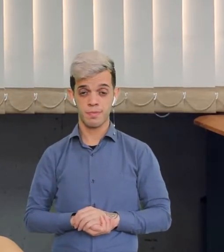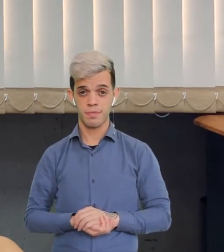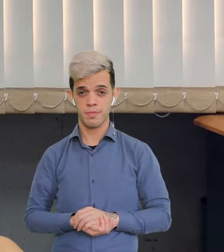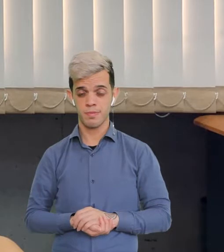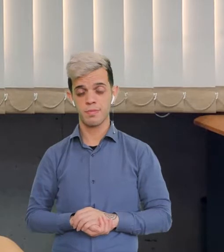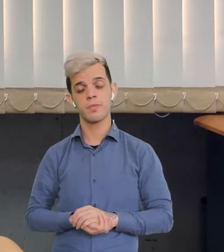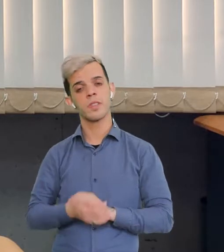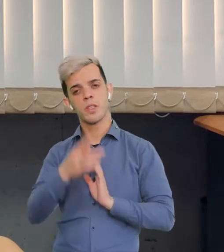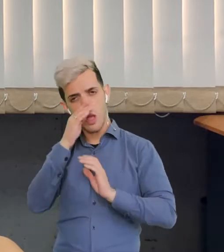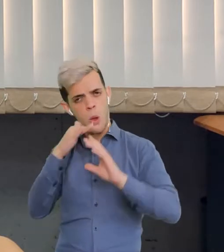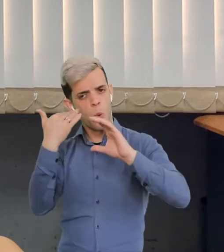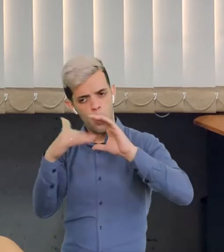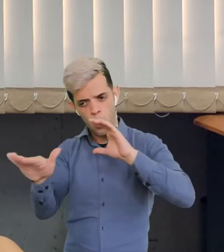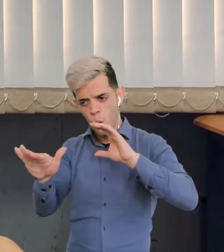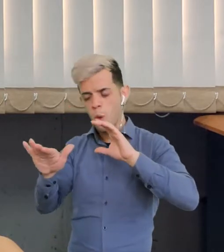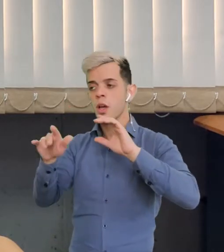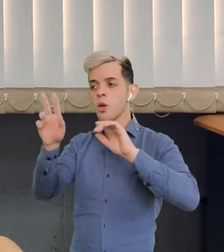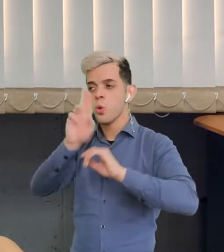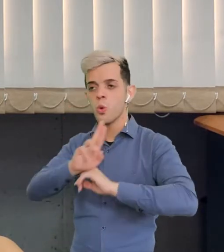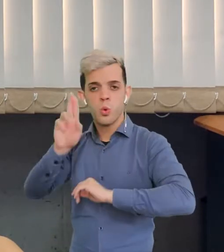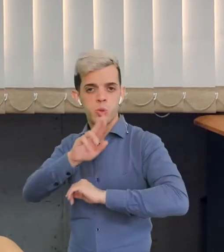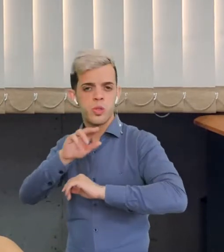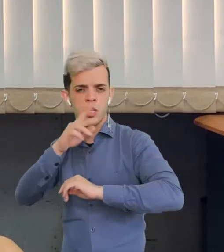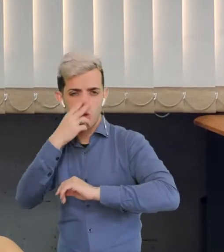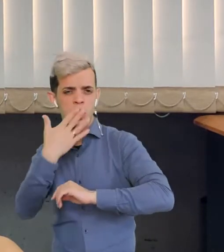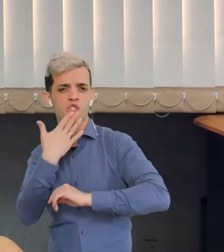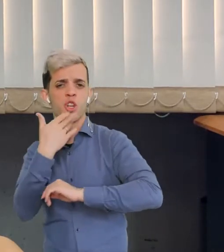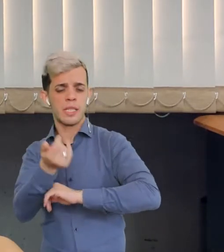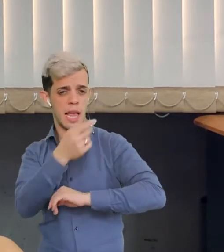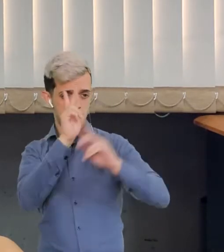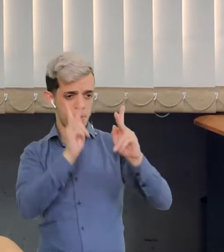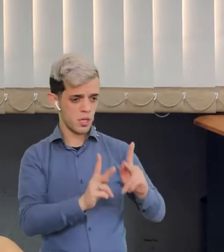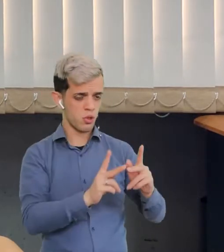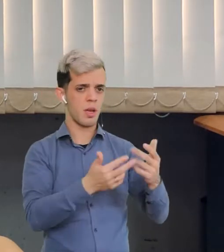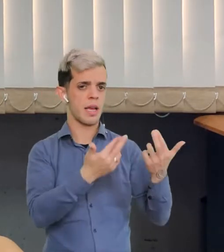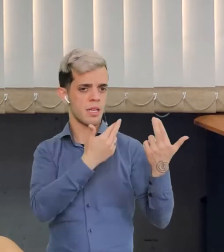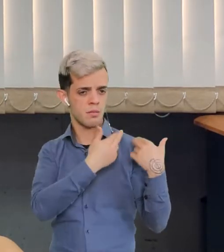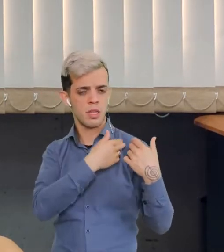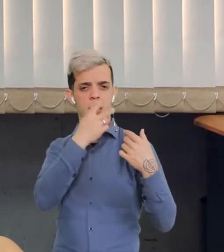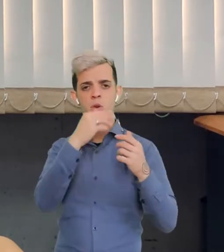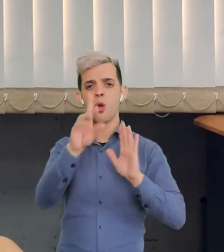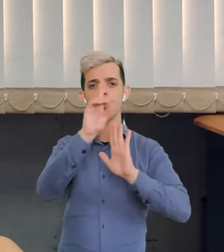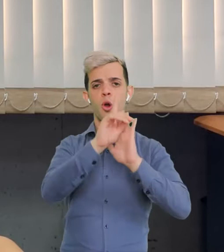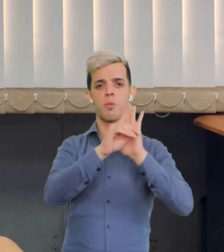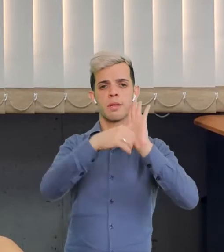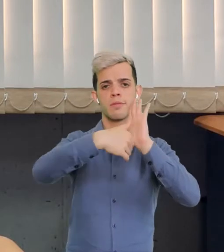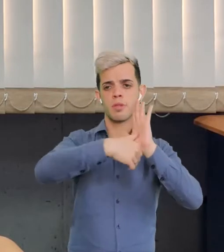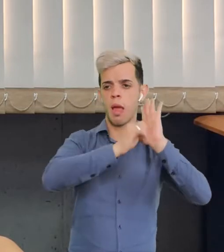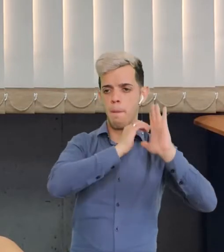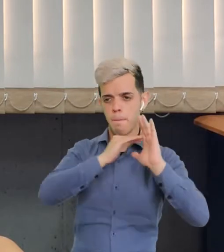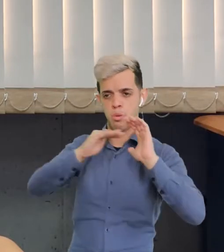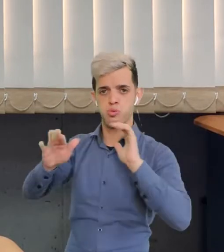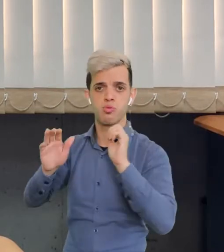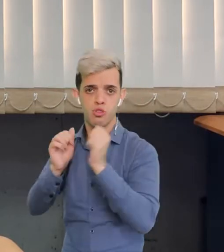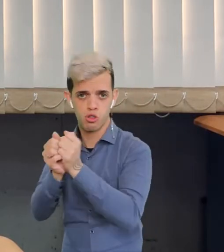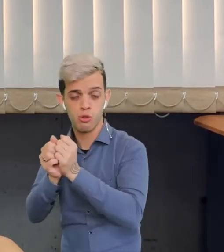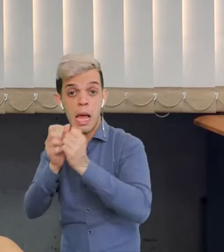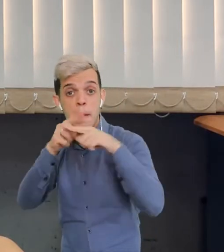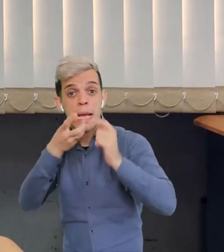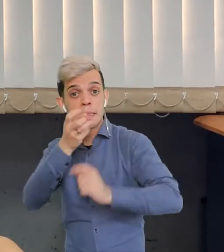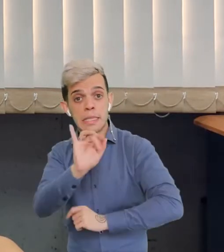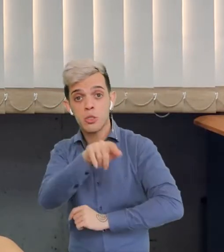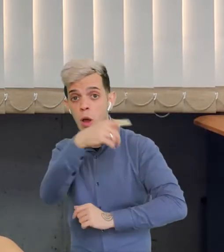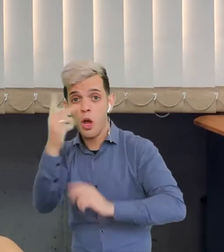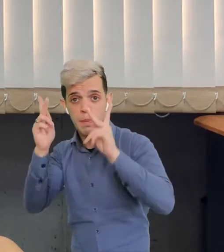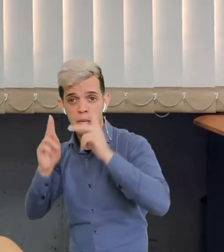smas.portoalegre.rs.gov.br, onde, se for a solicitação realizada pelo próprio autuado, que ele apresente um documento, ou, se